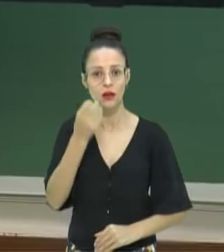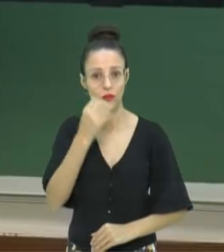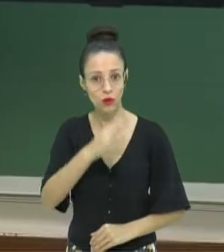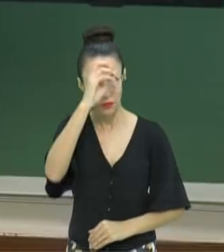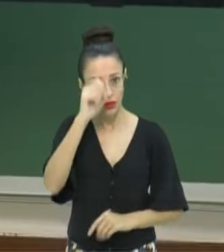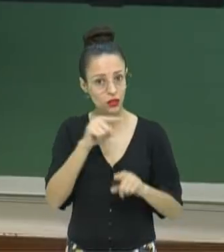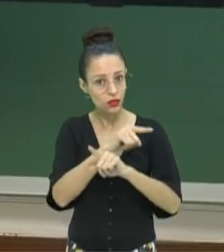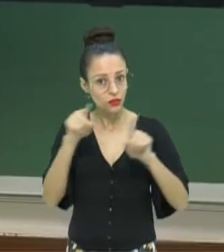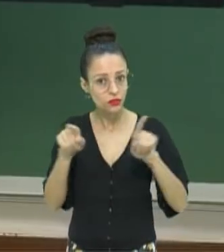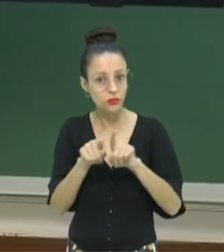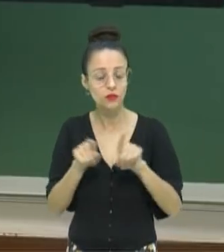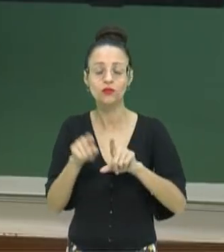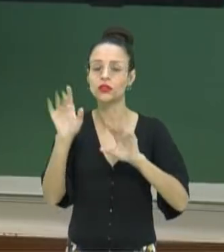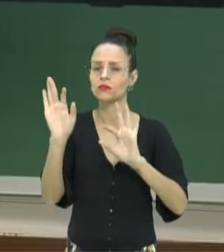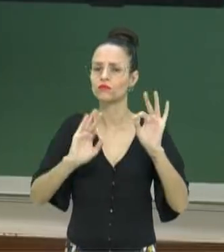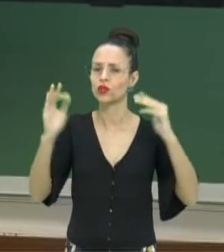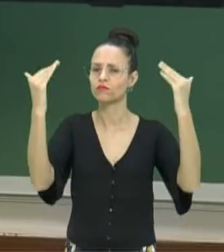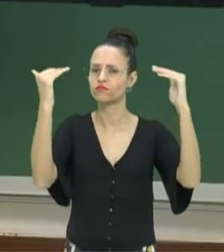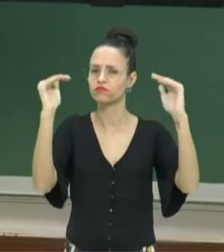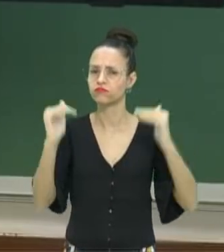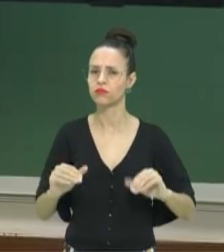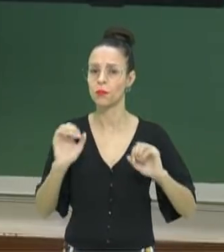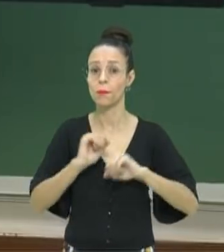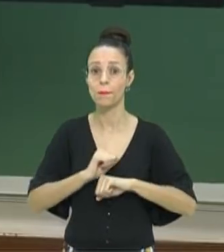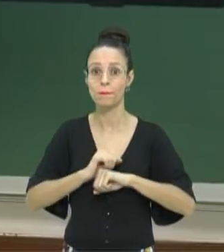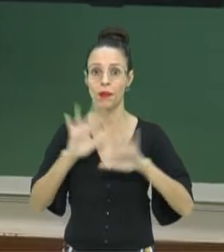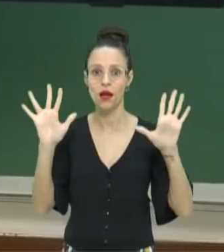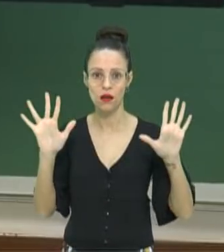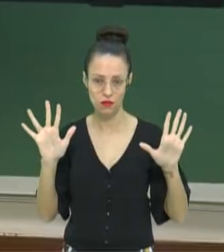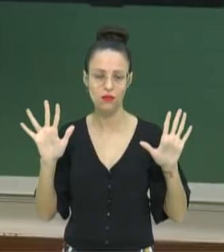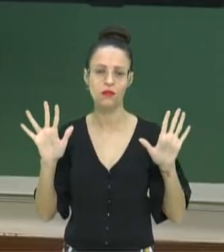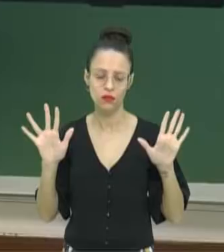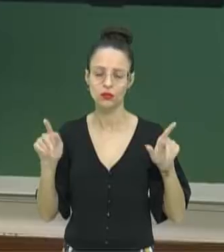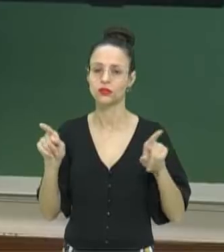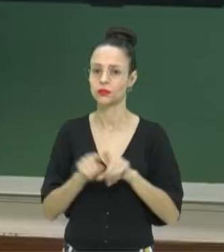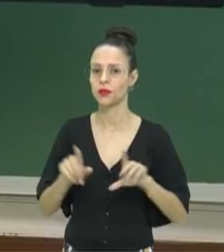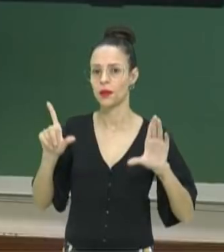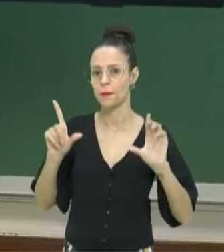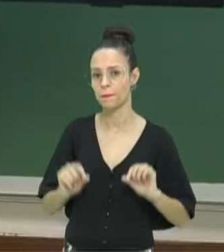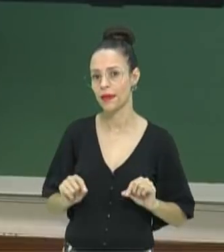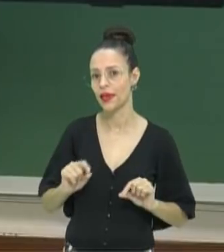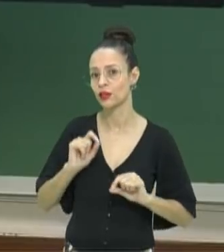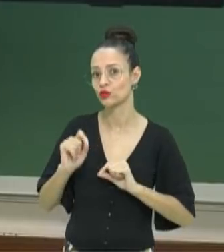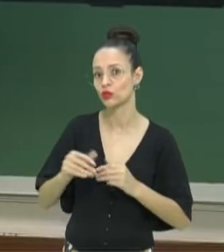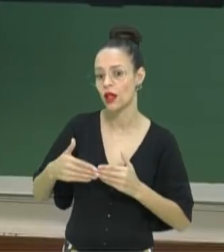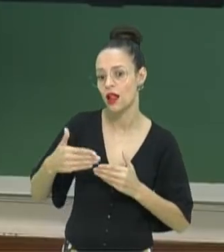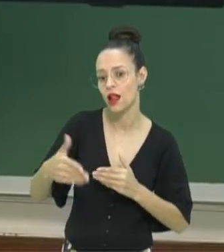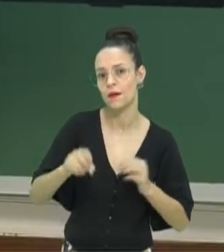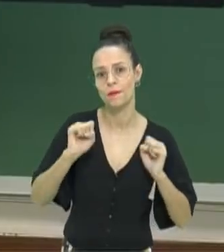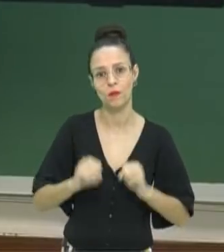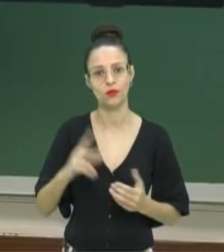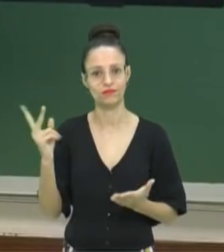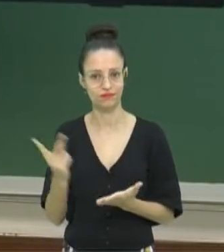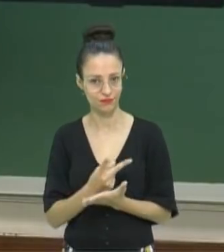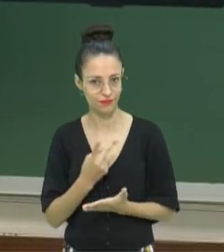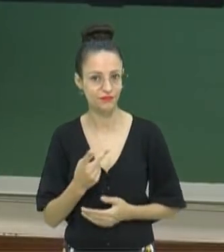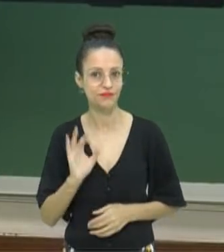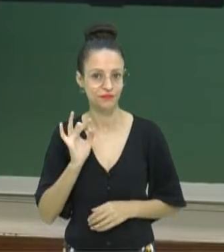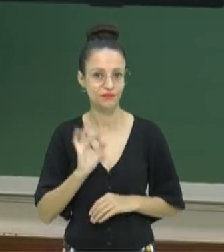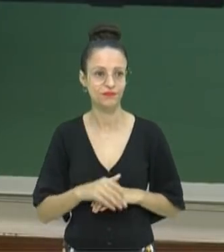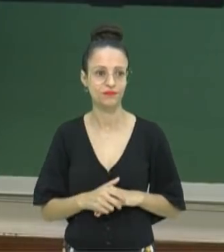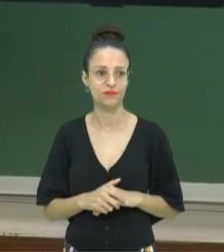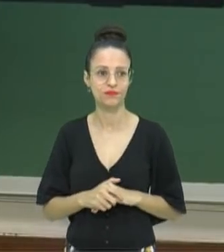isso também. Quando você organiza, fica mais claro e menos suscetível a erros,